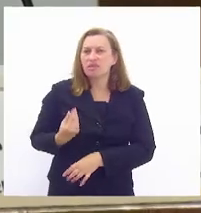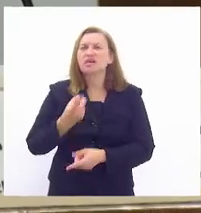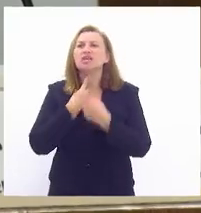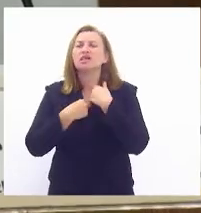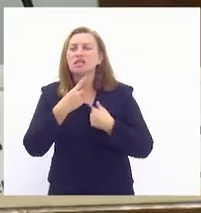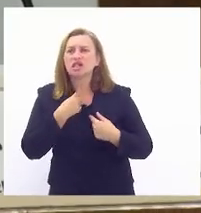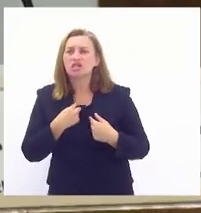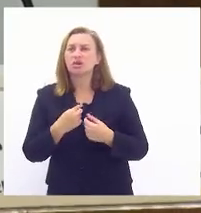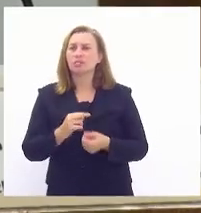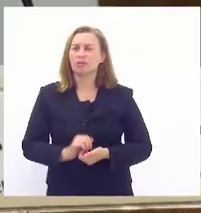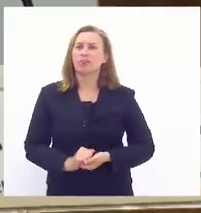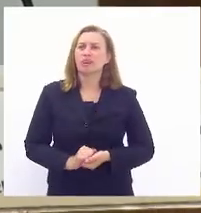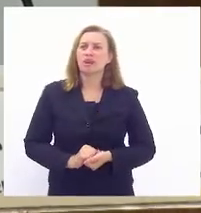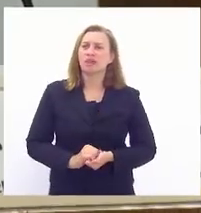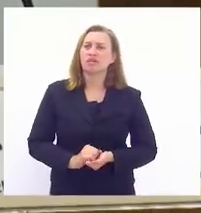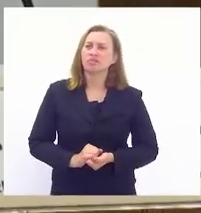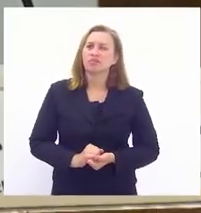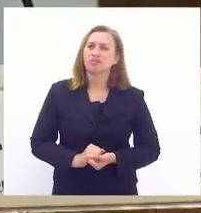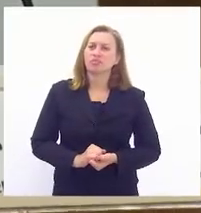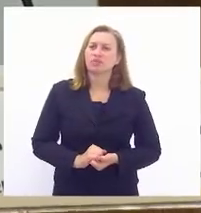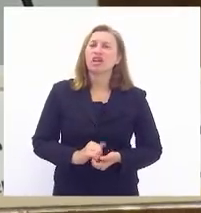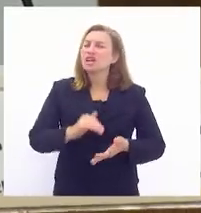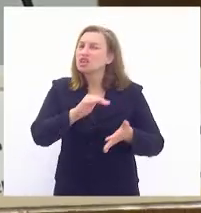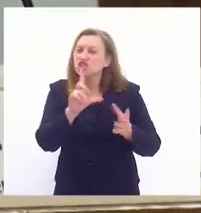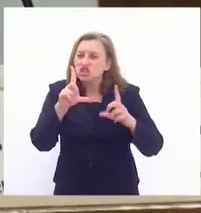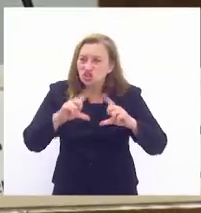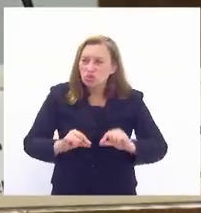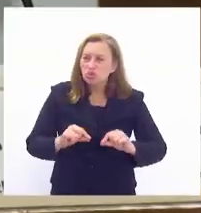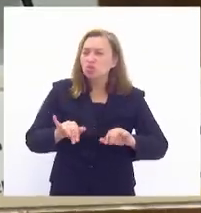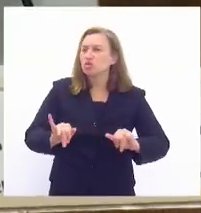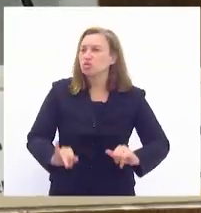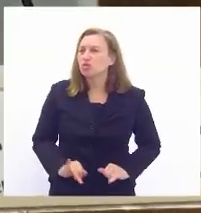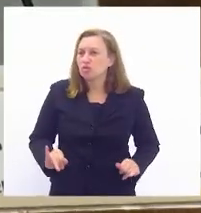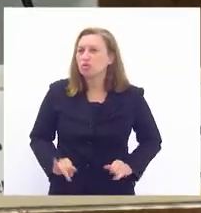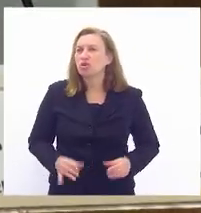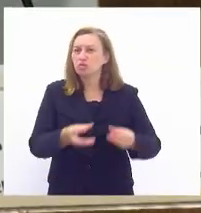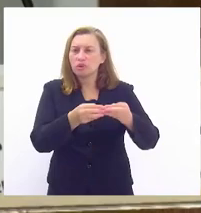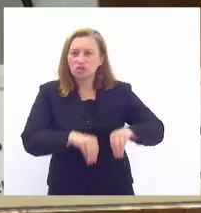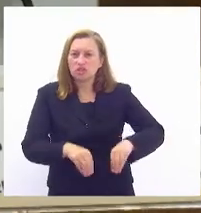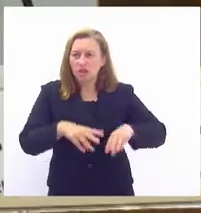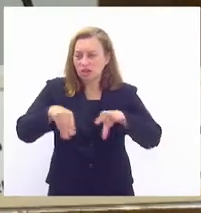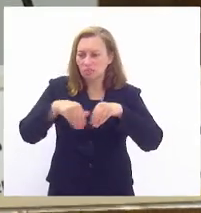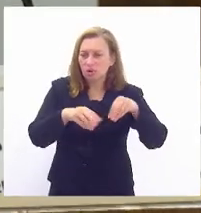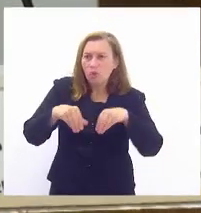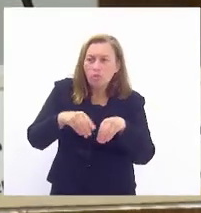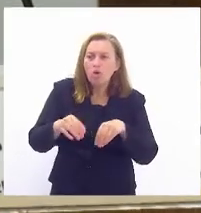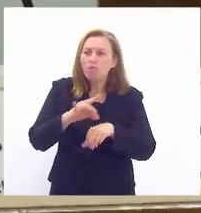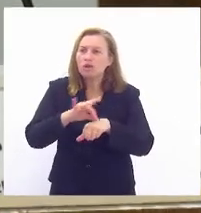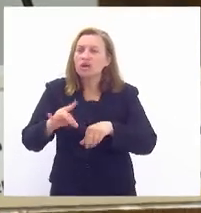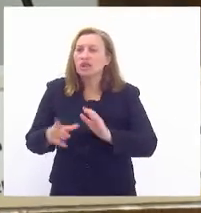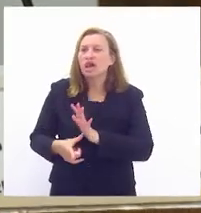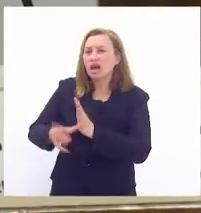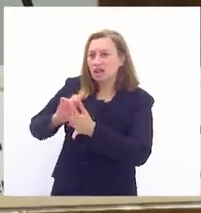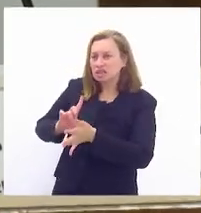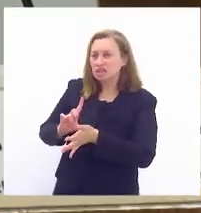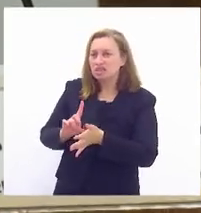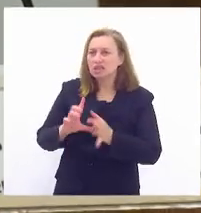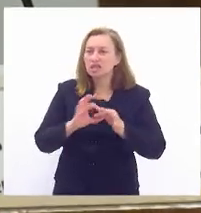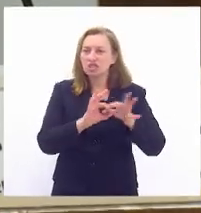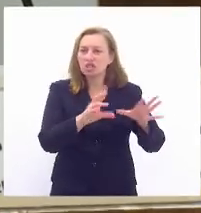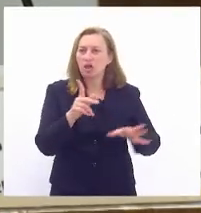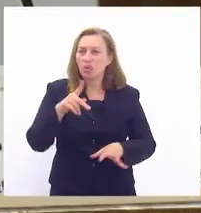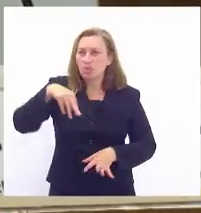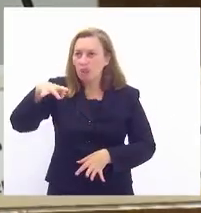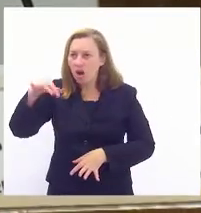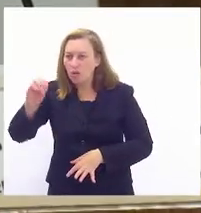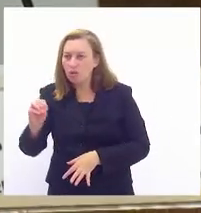diminuição do sofrimento causado pelo pó preto. Antes de eu passar a palavra ao gerente, Aldo, eu vou